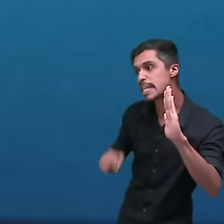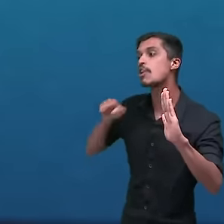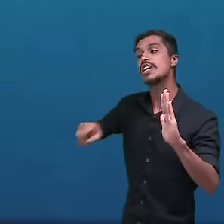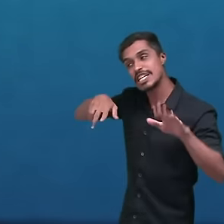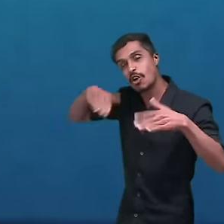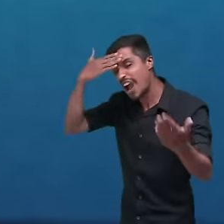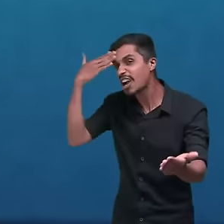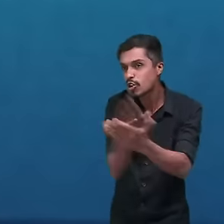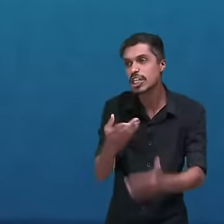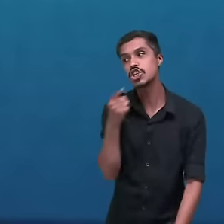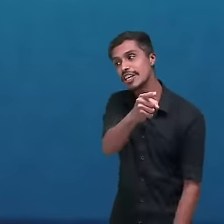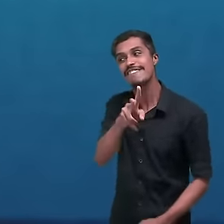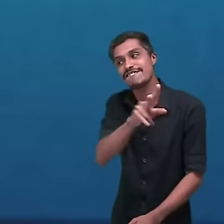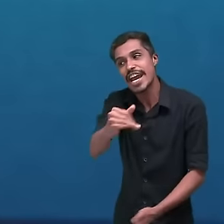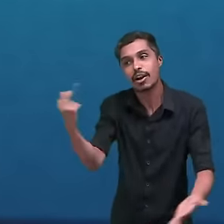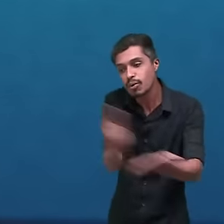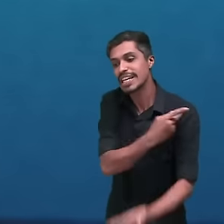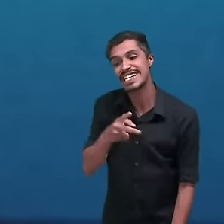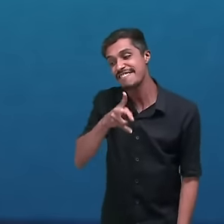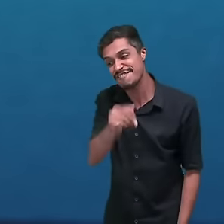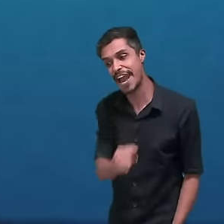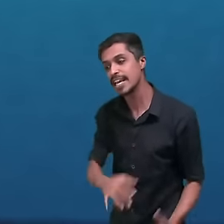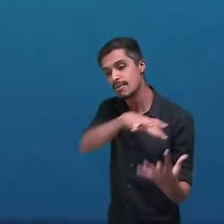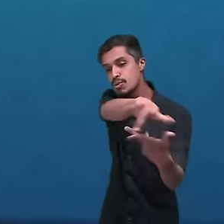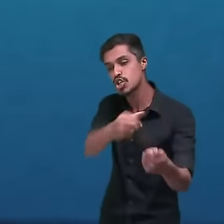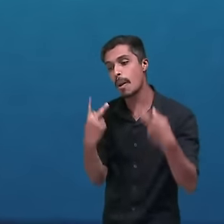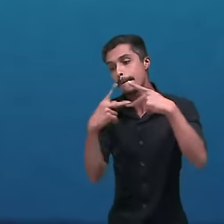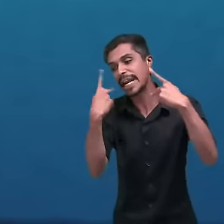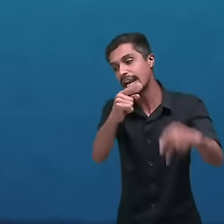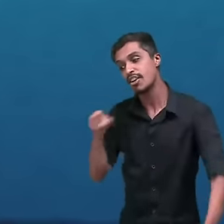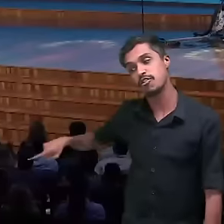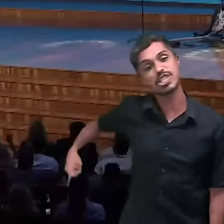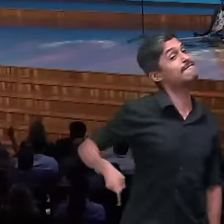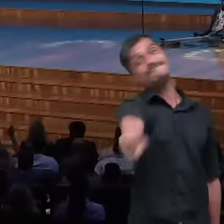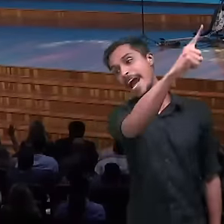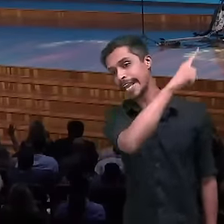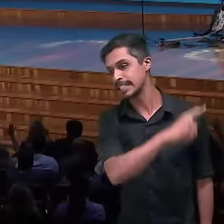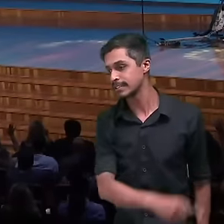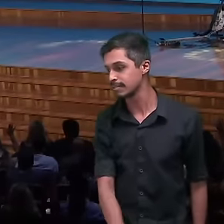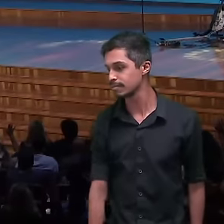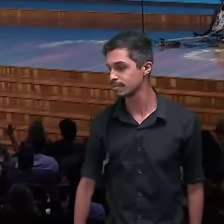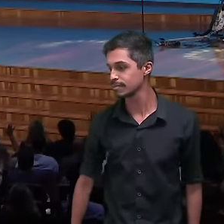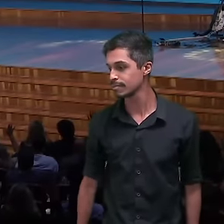Deus trouxe a profecia sobre minha vida.